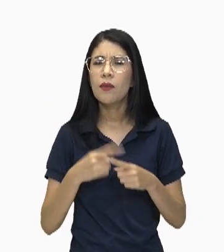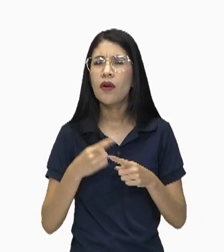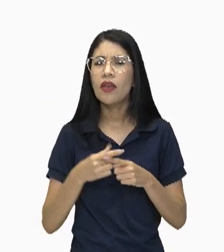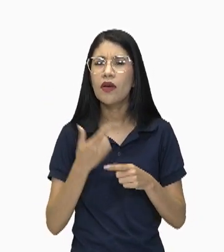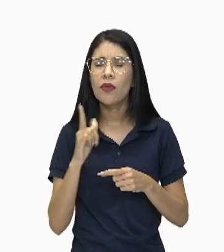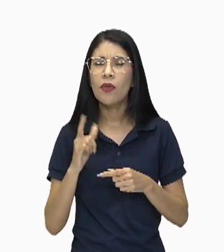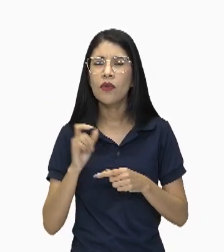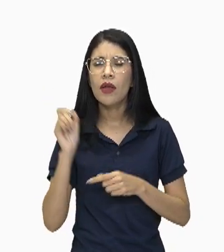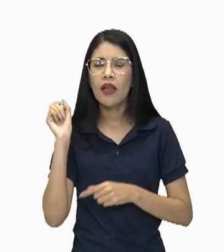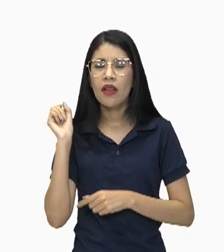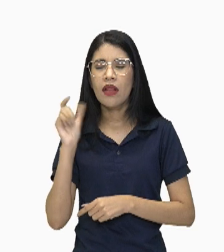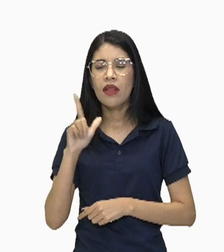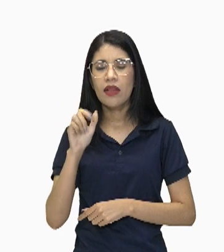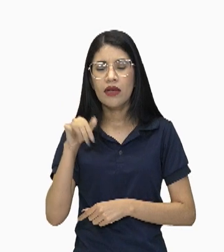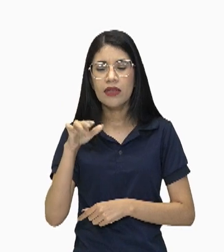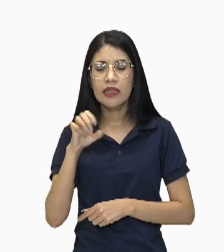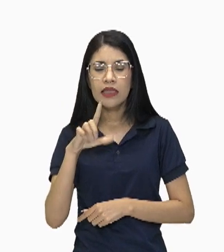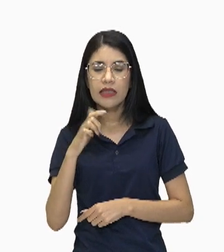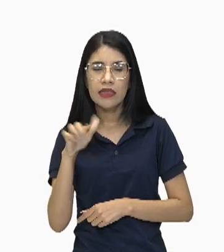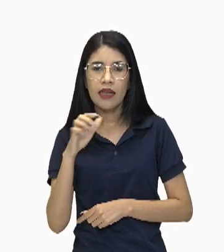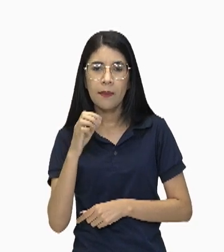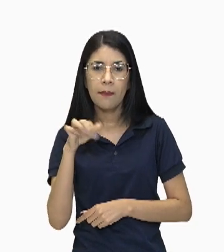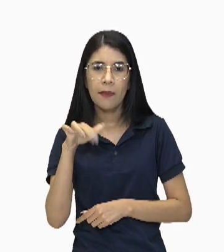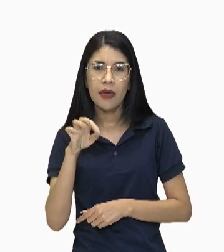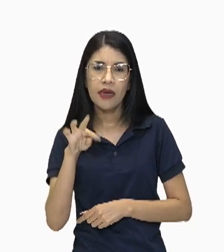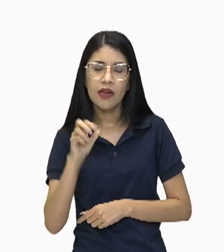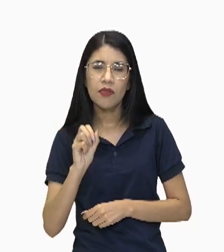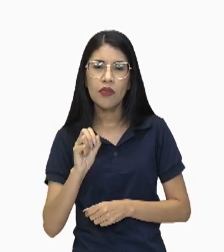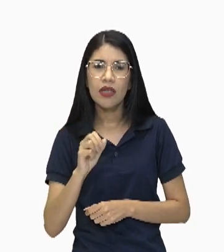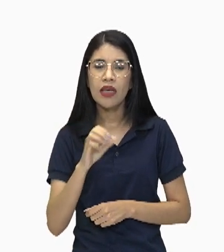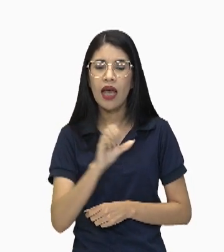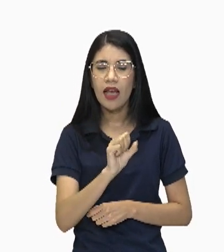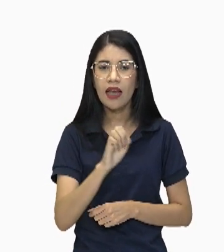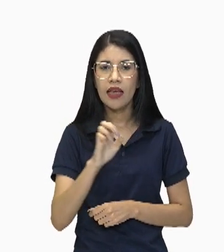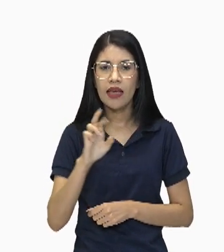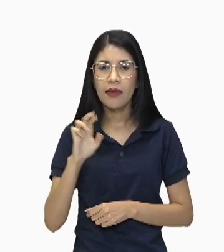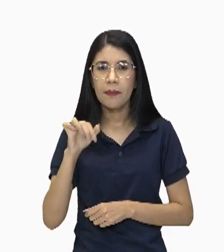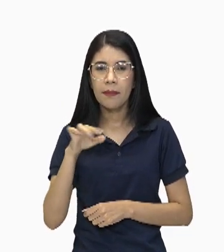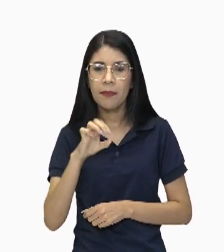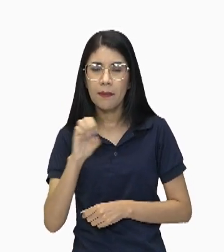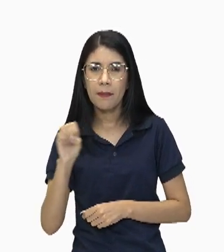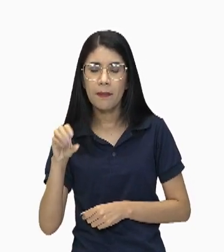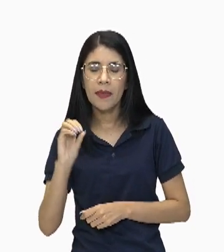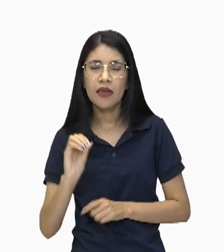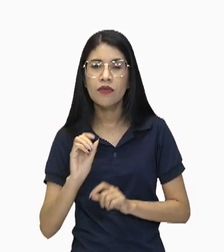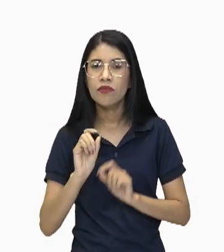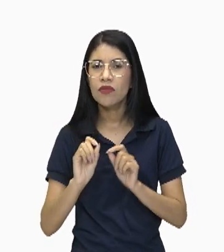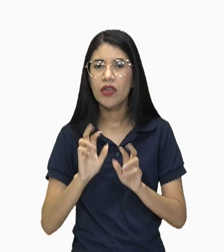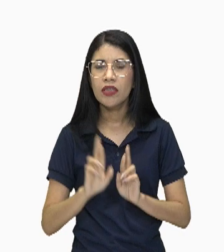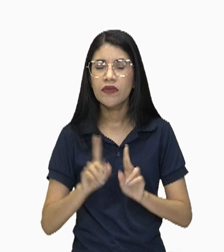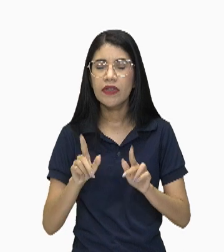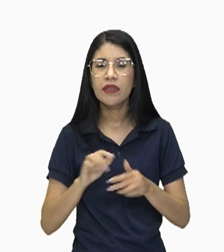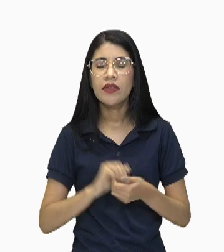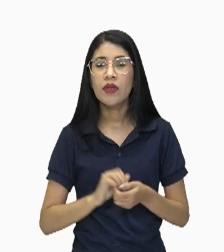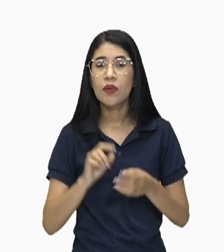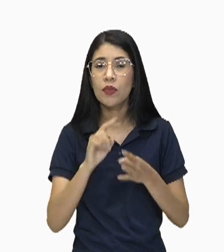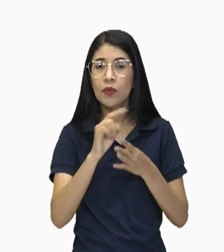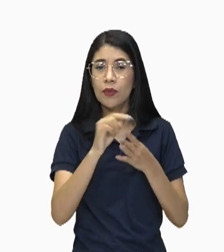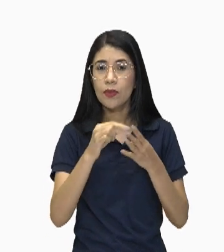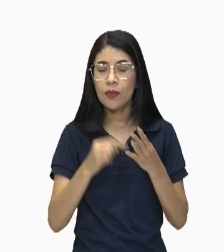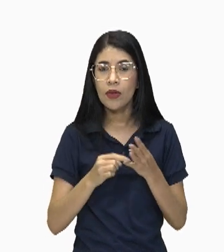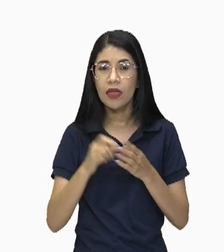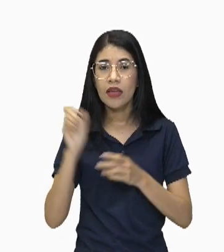são lançamentos e esse é arremesso? Por conta da característica do movimento, né? Os primeiros, o indivíduo literalmente